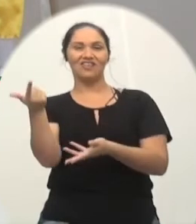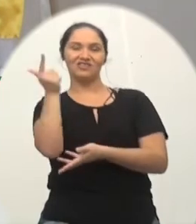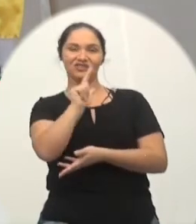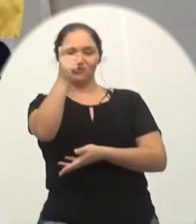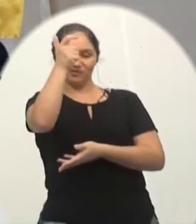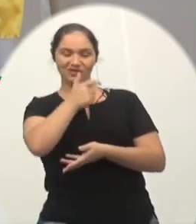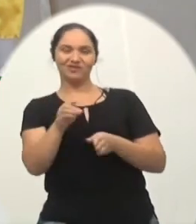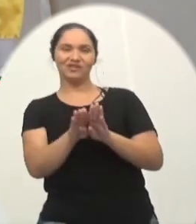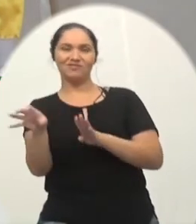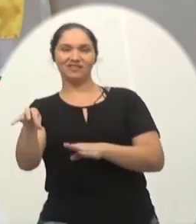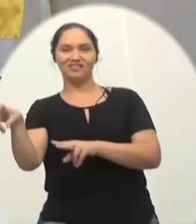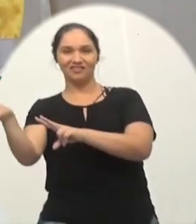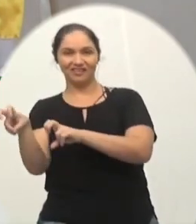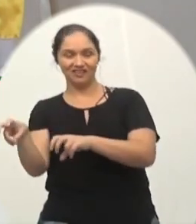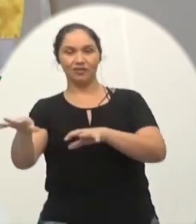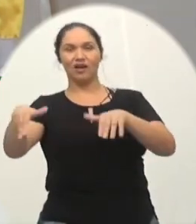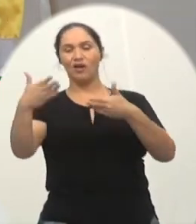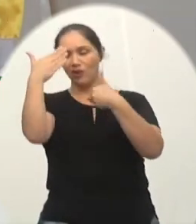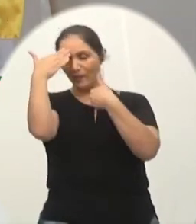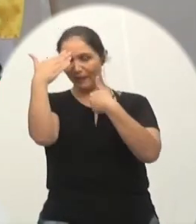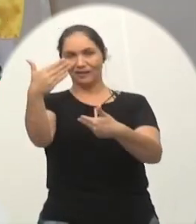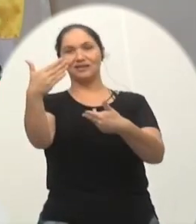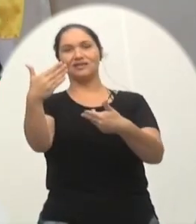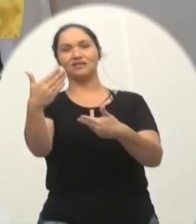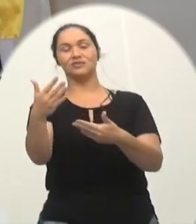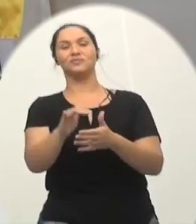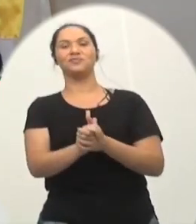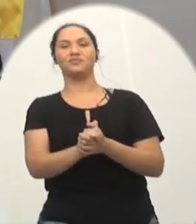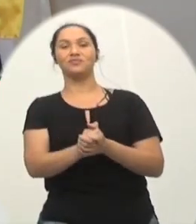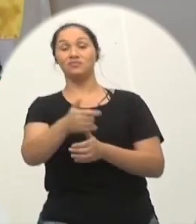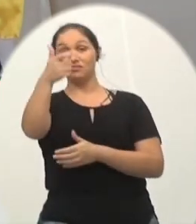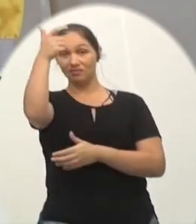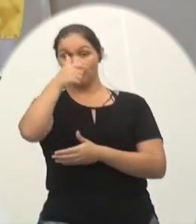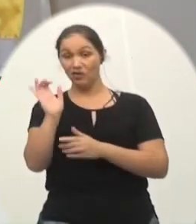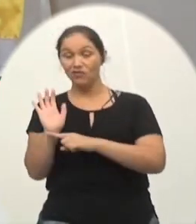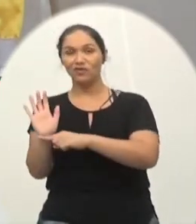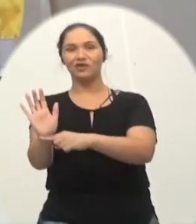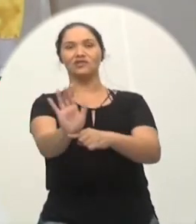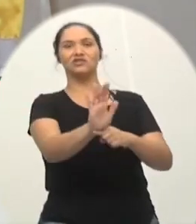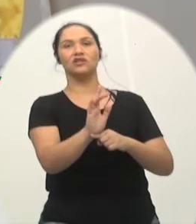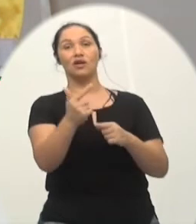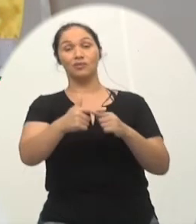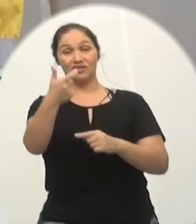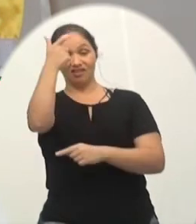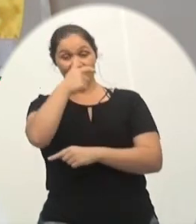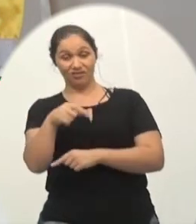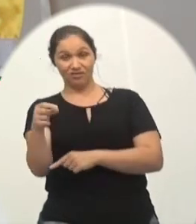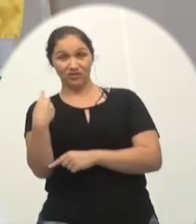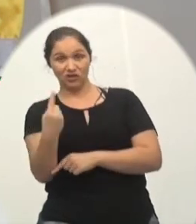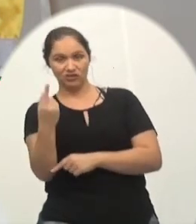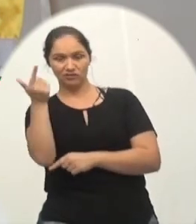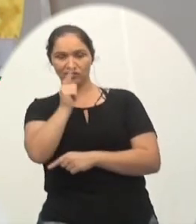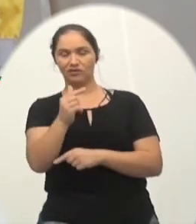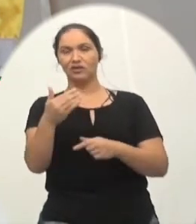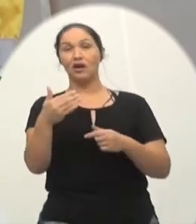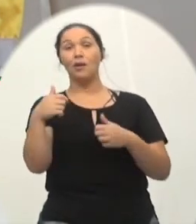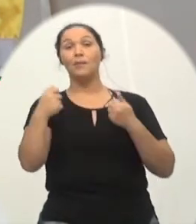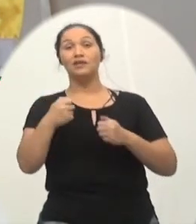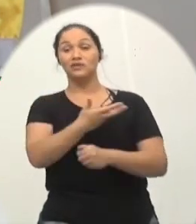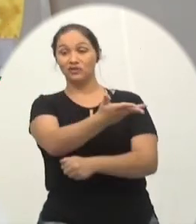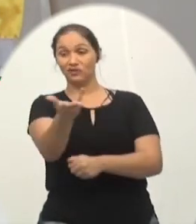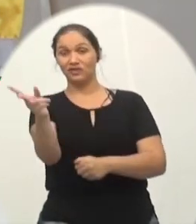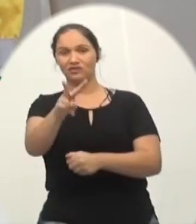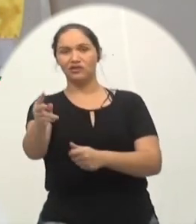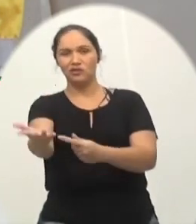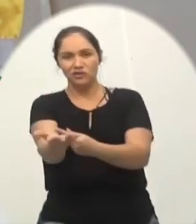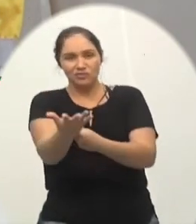sociais e contem com esse vereador. E um vereador é aquele ditado: uma andorinha só não faz verão. Precisamos de todos para que essa casa cada